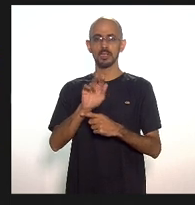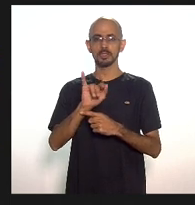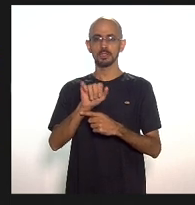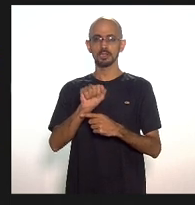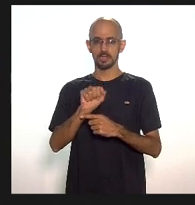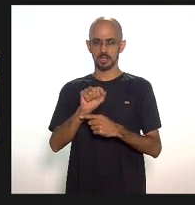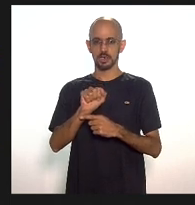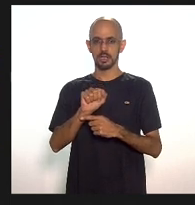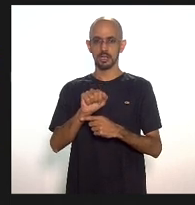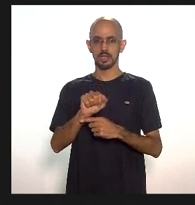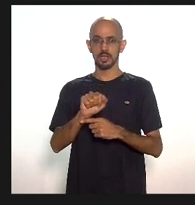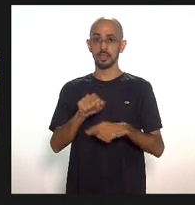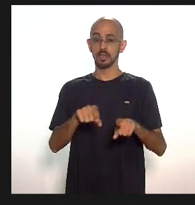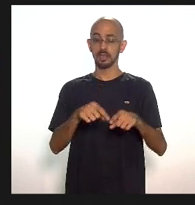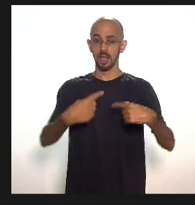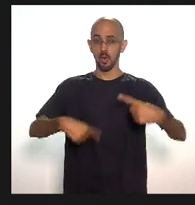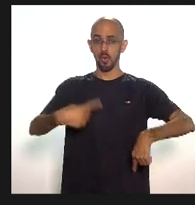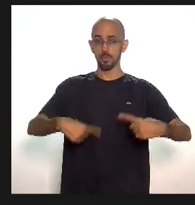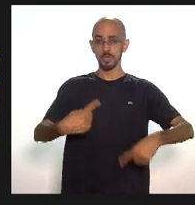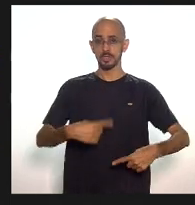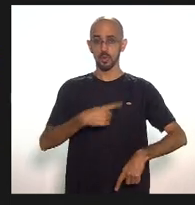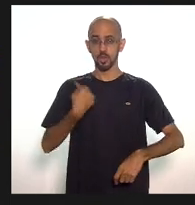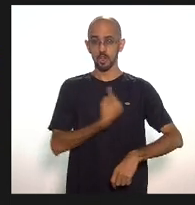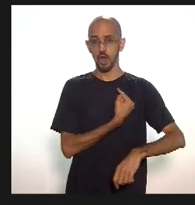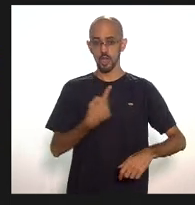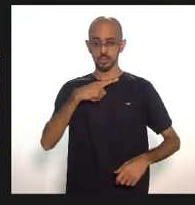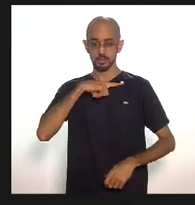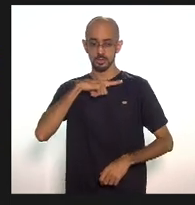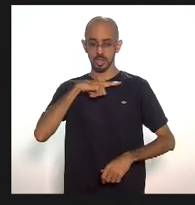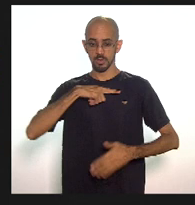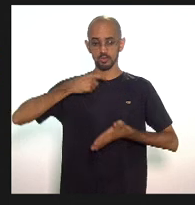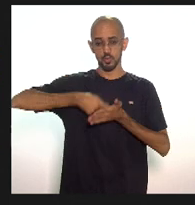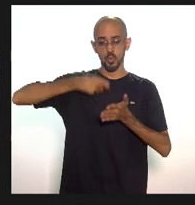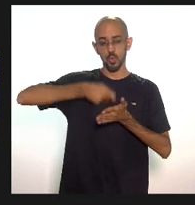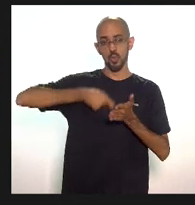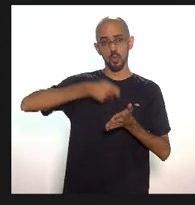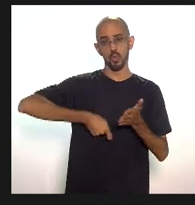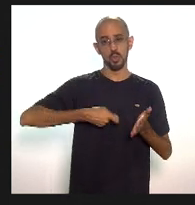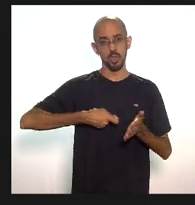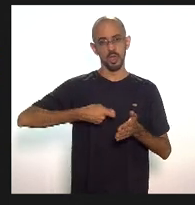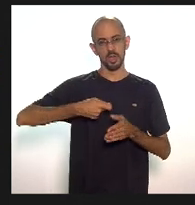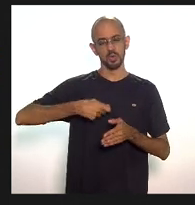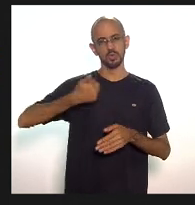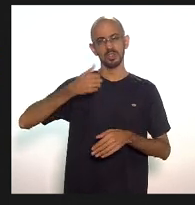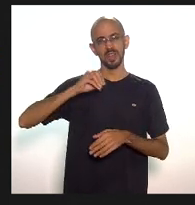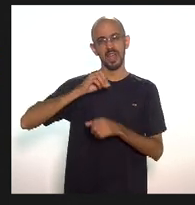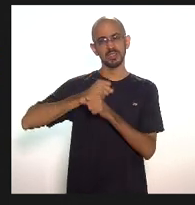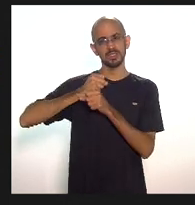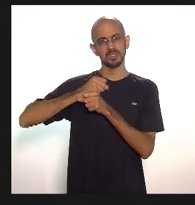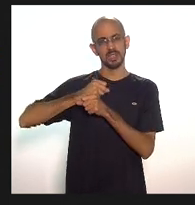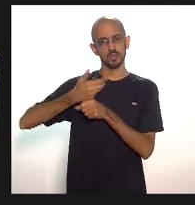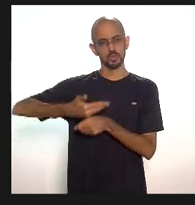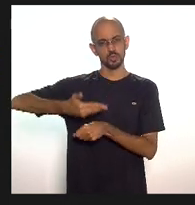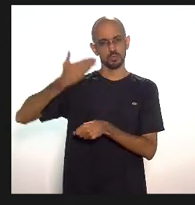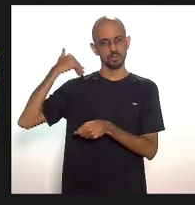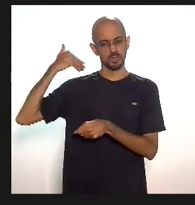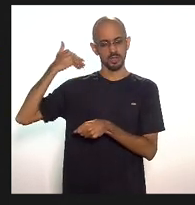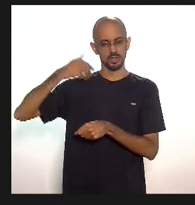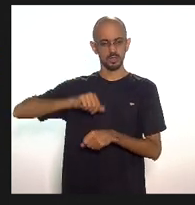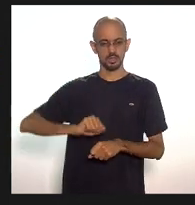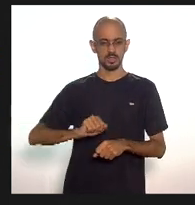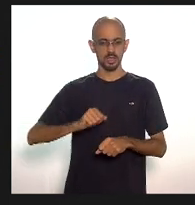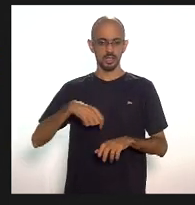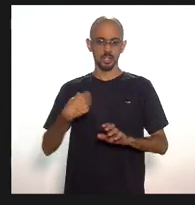a competição que nós estávamos nos últimos anos, nos últimos 10 anos, os números que